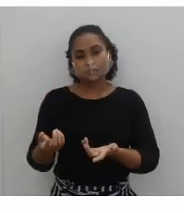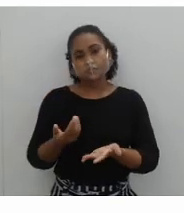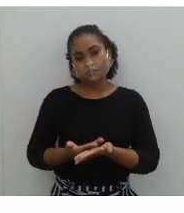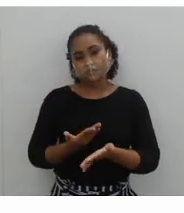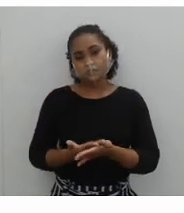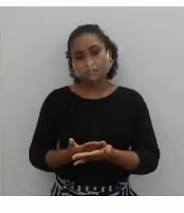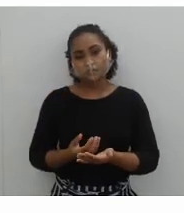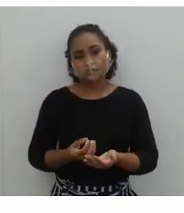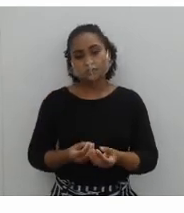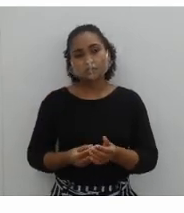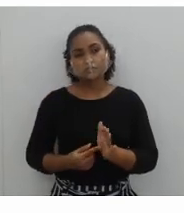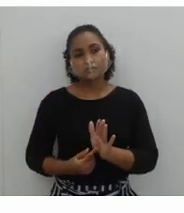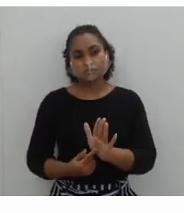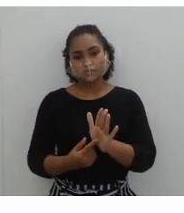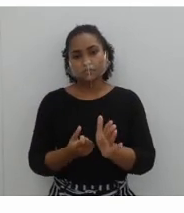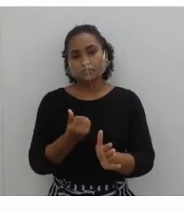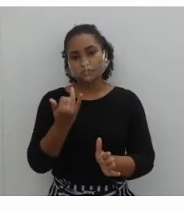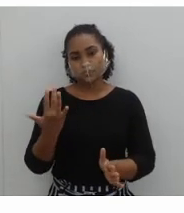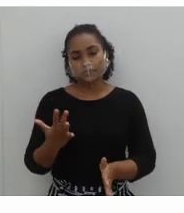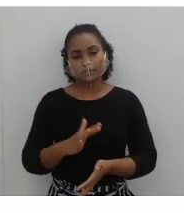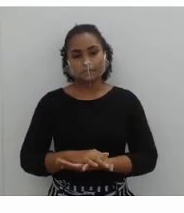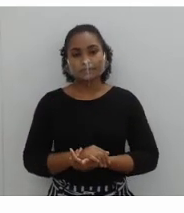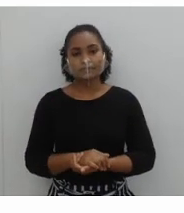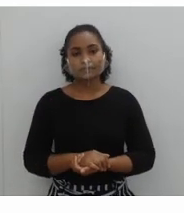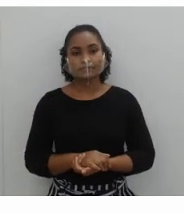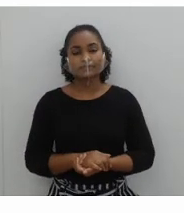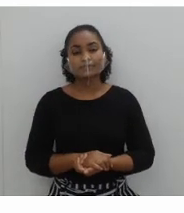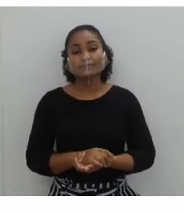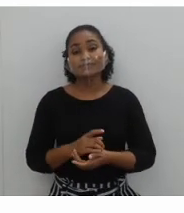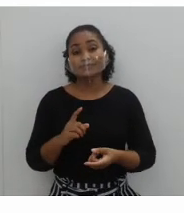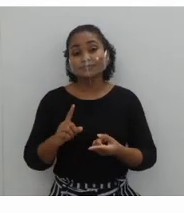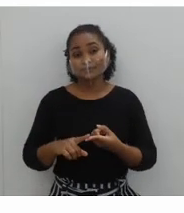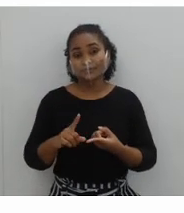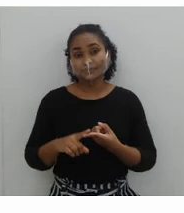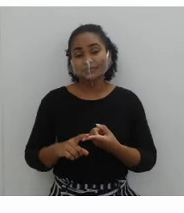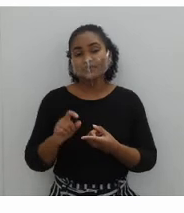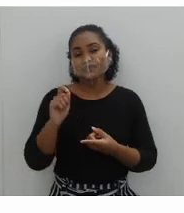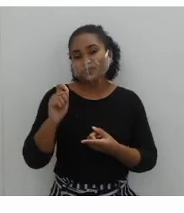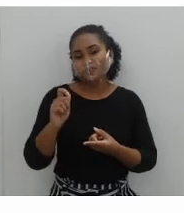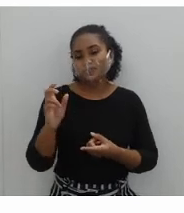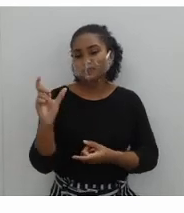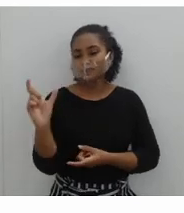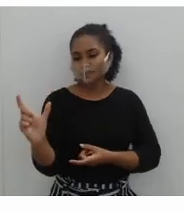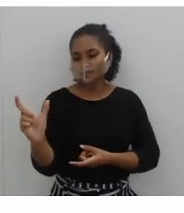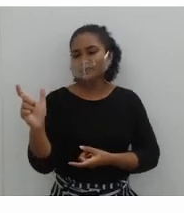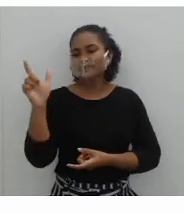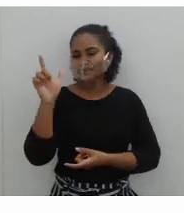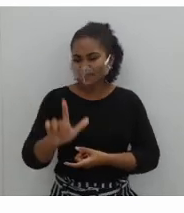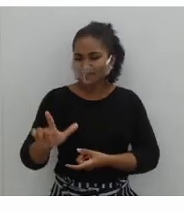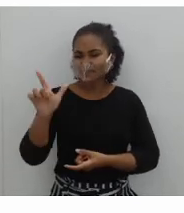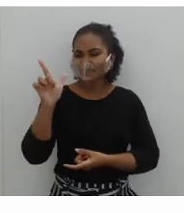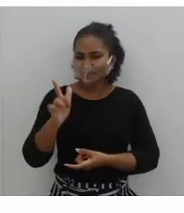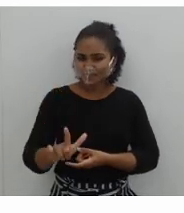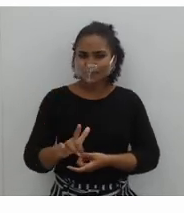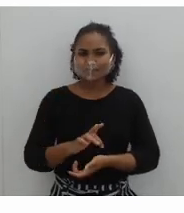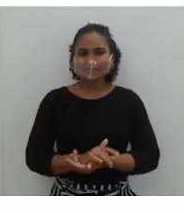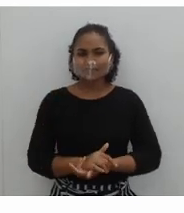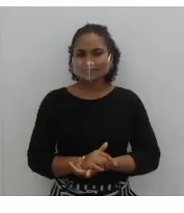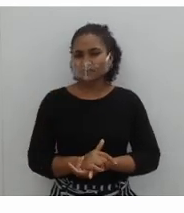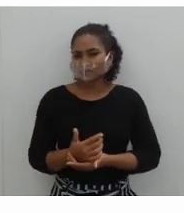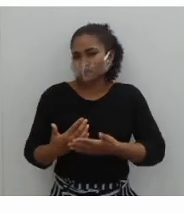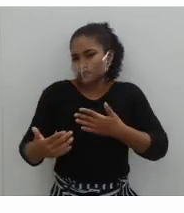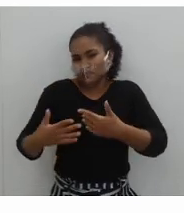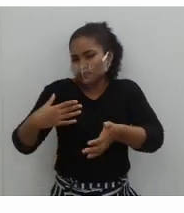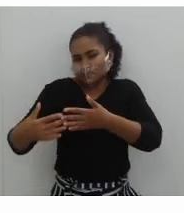vocês, da quantidade, né? E tem as repeated words, né? Que são palavras repetidas. E elas não são